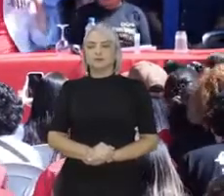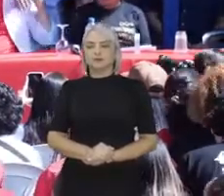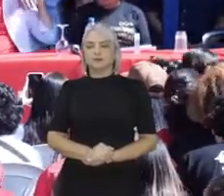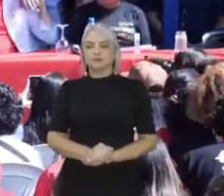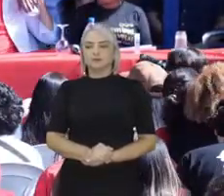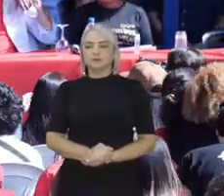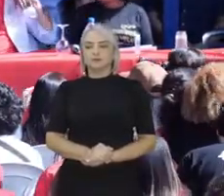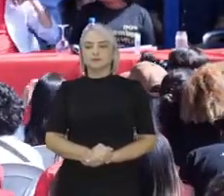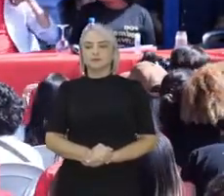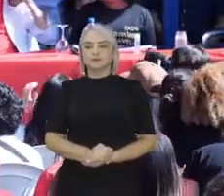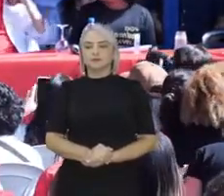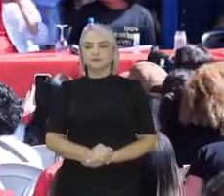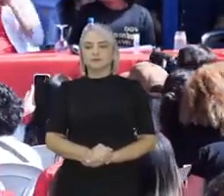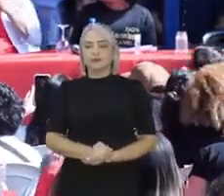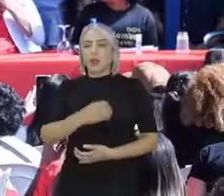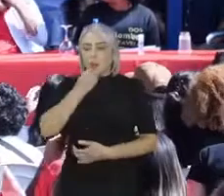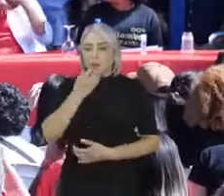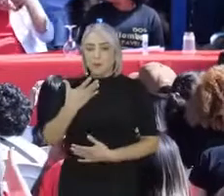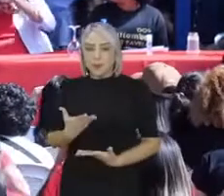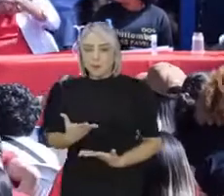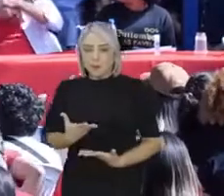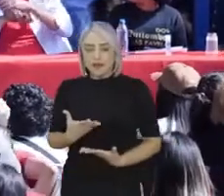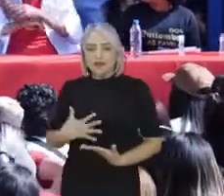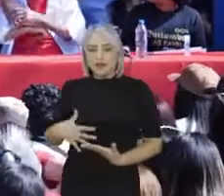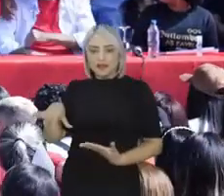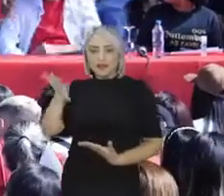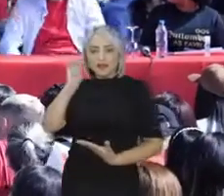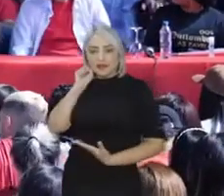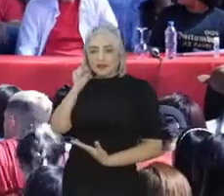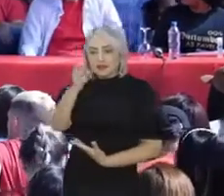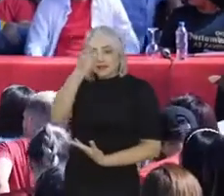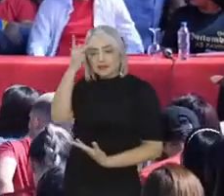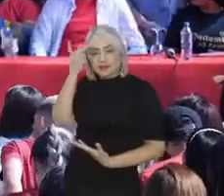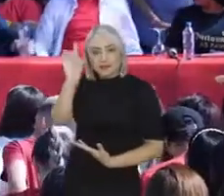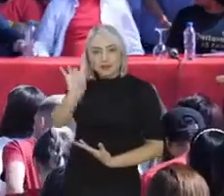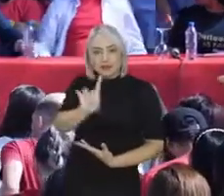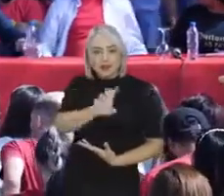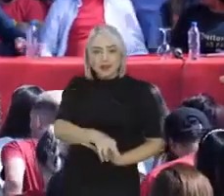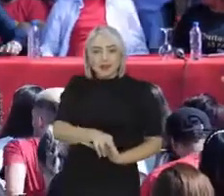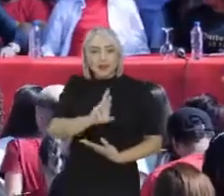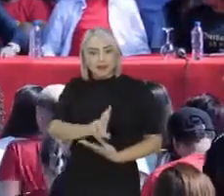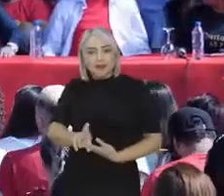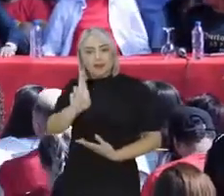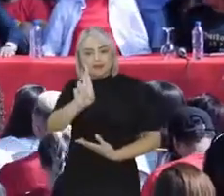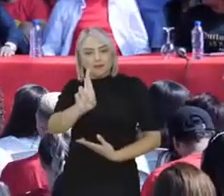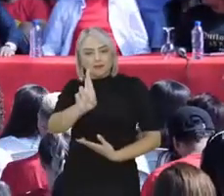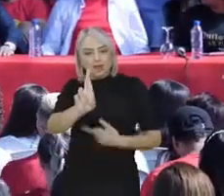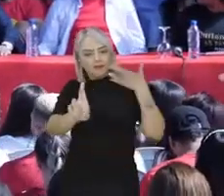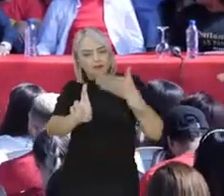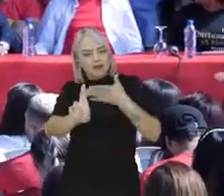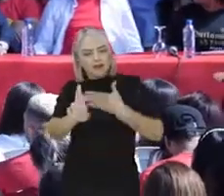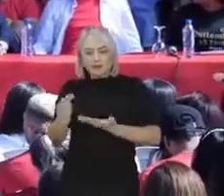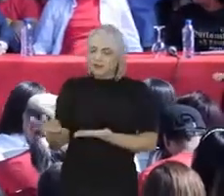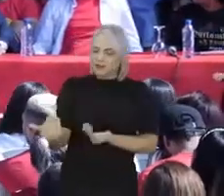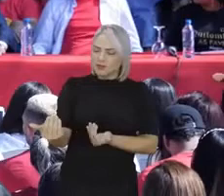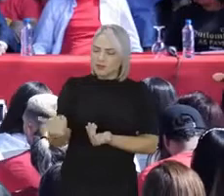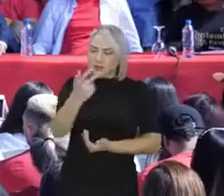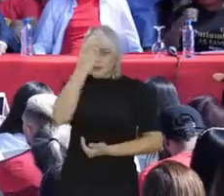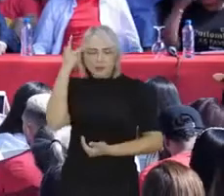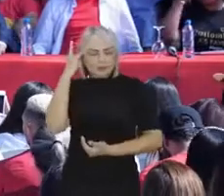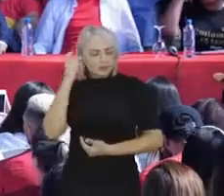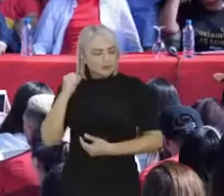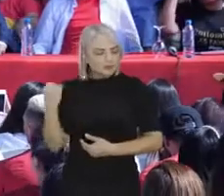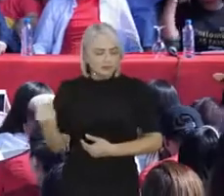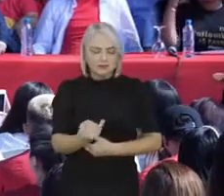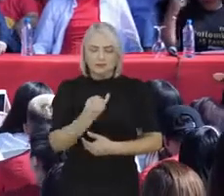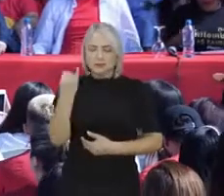Bom, gente, depois da gente escutar, né, dessas pessoas que são reflexo para a juventude, são pessoas que são essenciais e que sempre ensinam